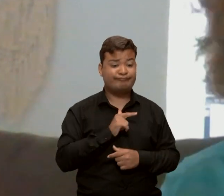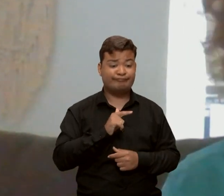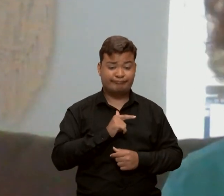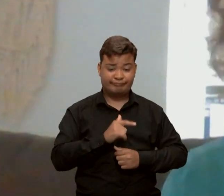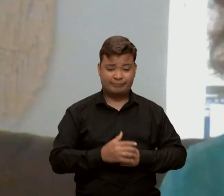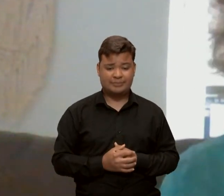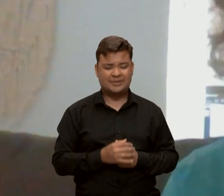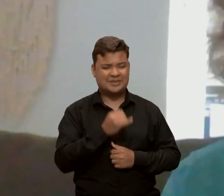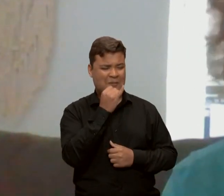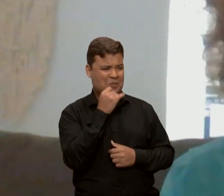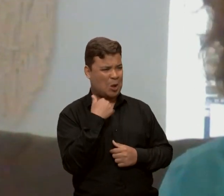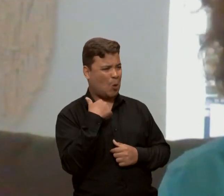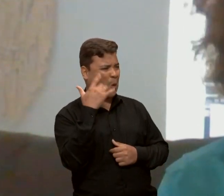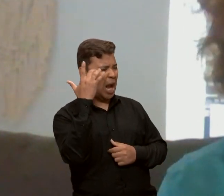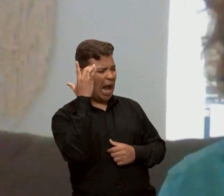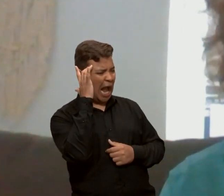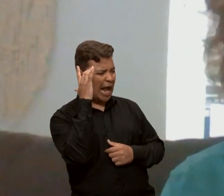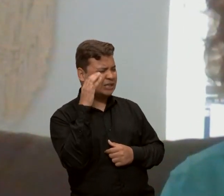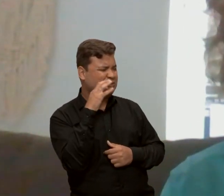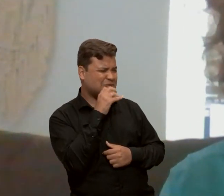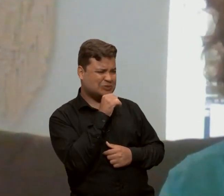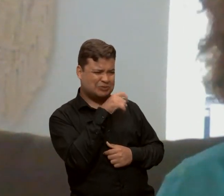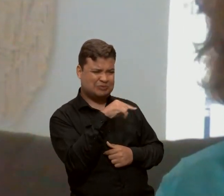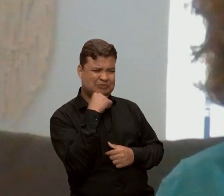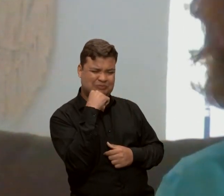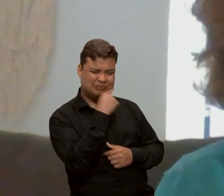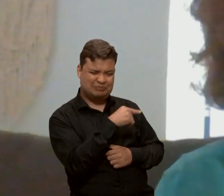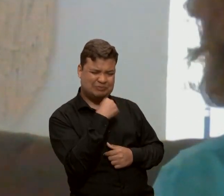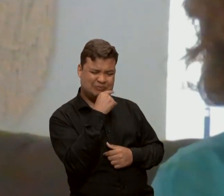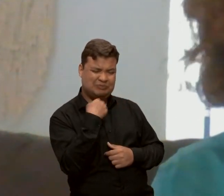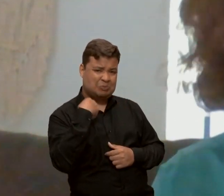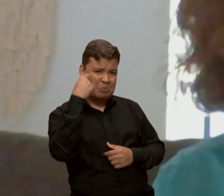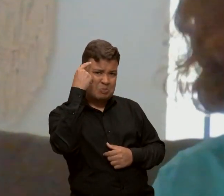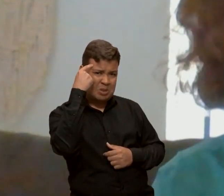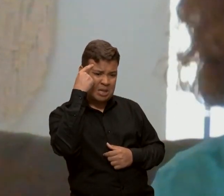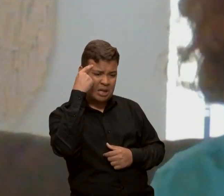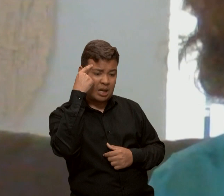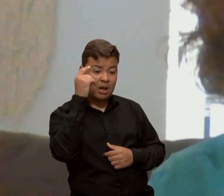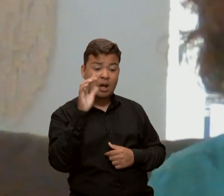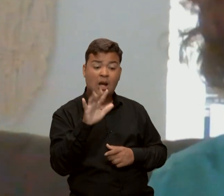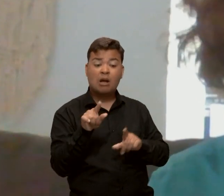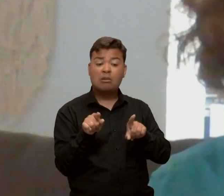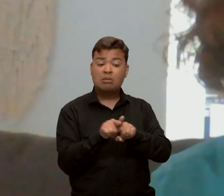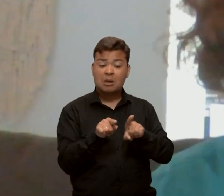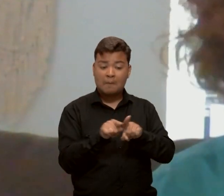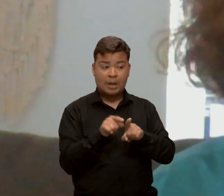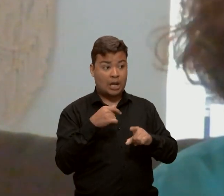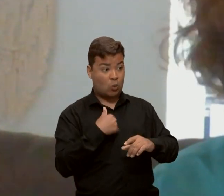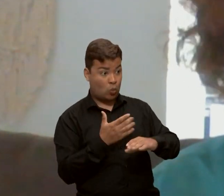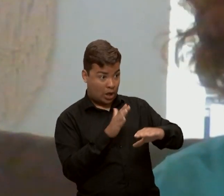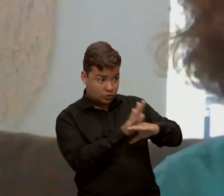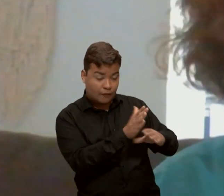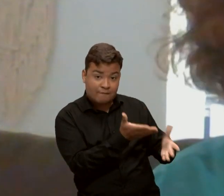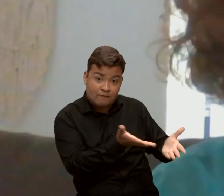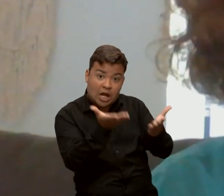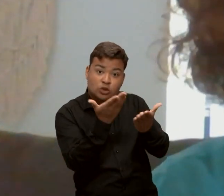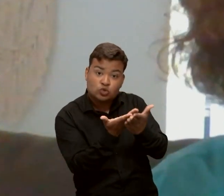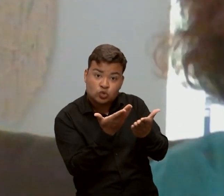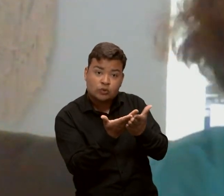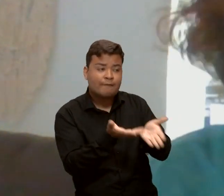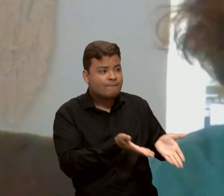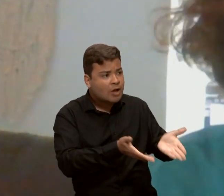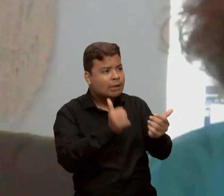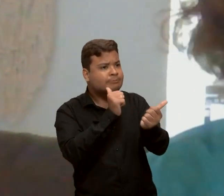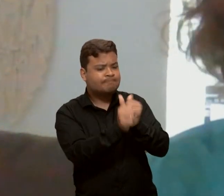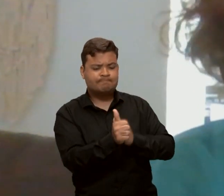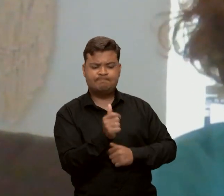não acho que a pessoa não é capaz. Eu não dou oportunidade para que ela estude, para que ela faça esporte, porque